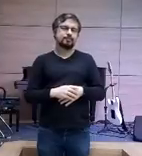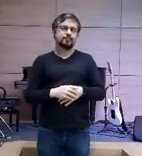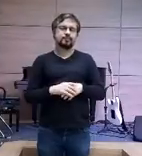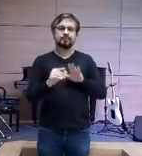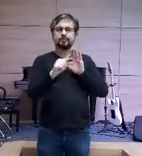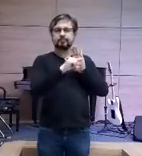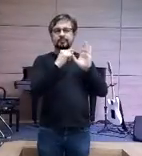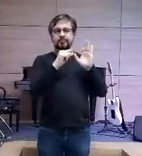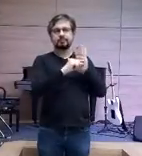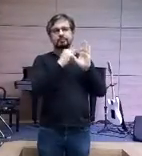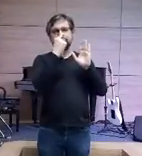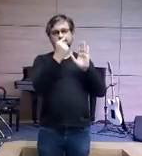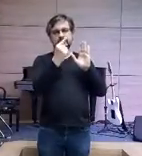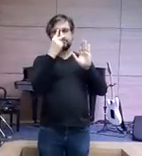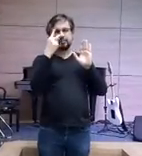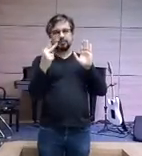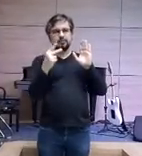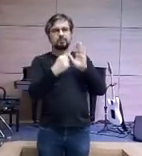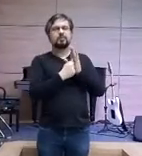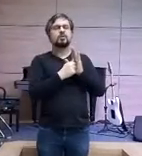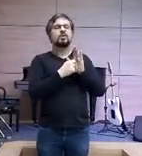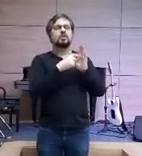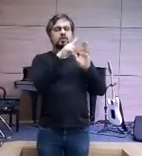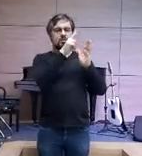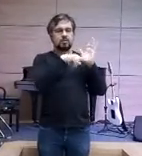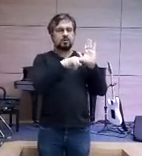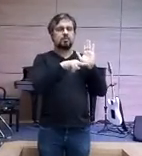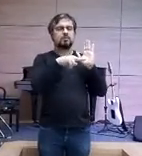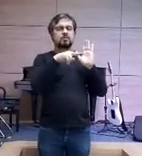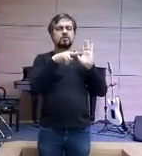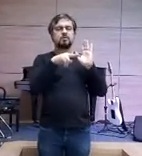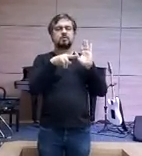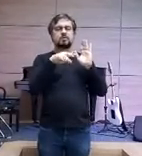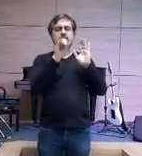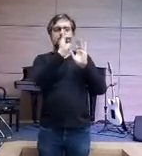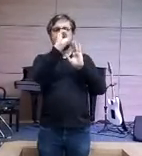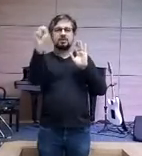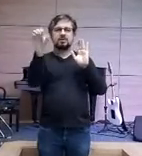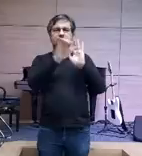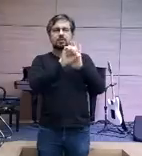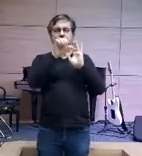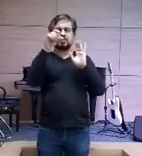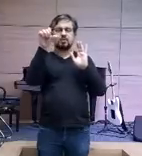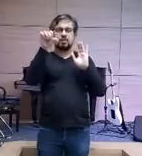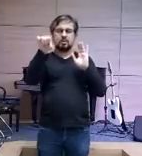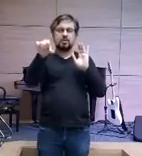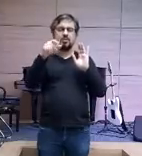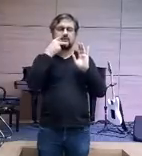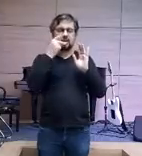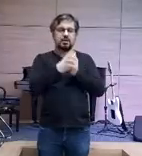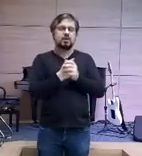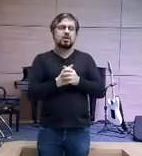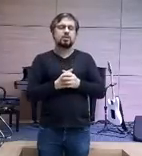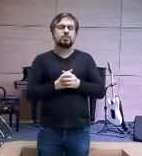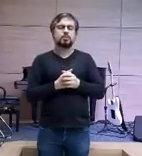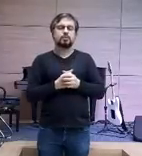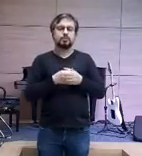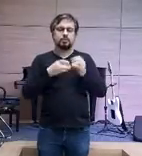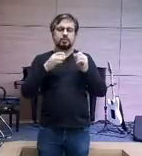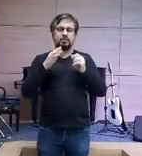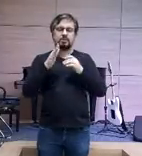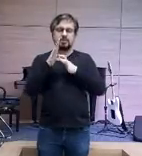o versículo 1 e 2 quando do Livro de Isaías no capítulo 9 os dias do Nascimento de Jesus dissipou a